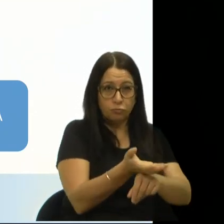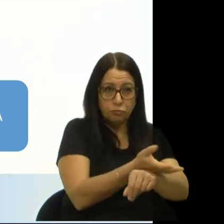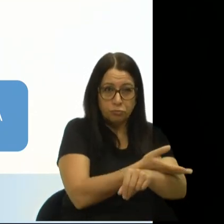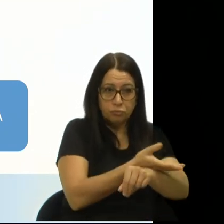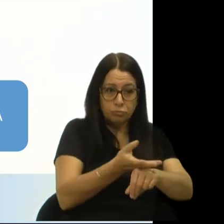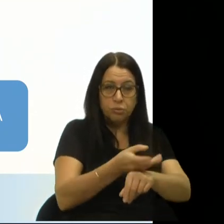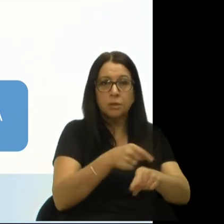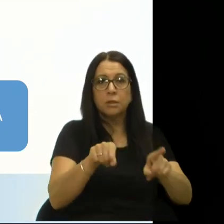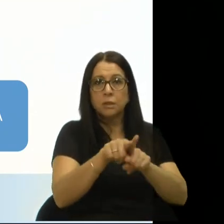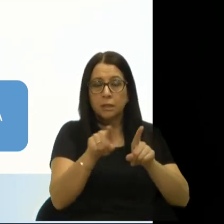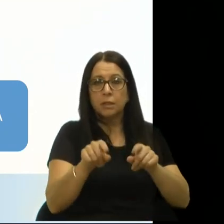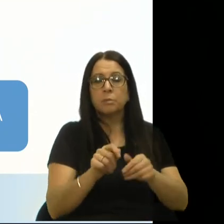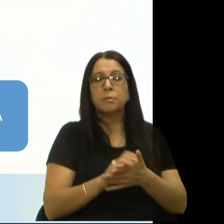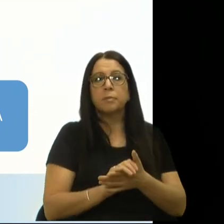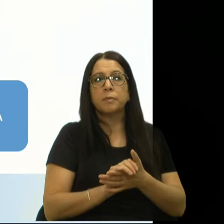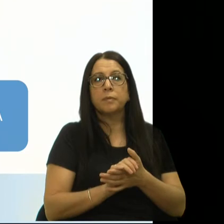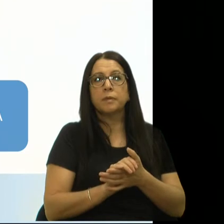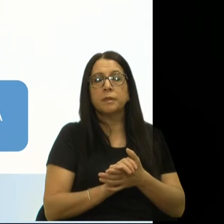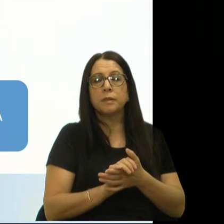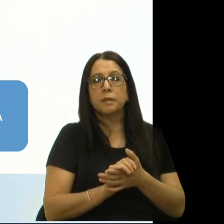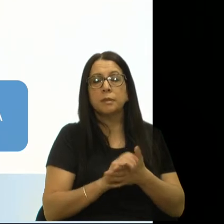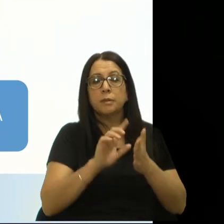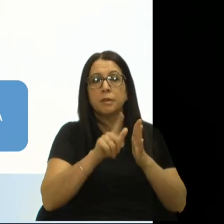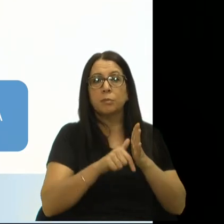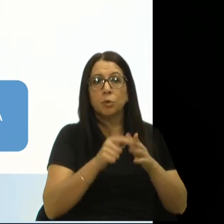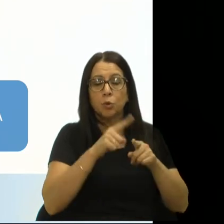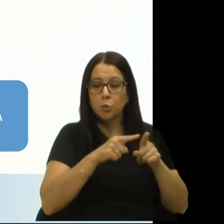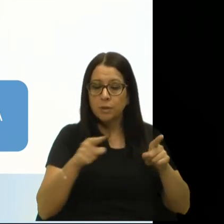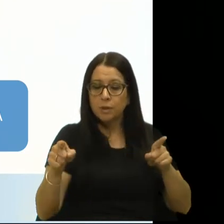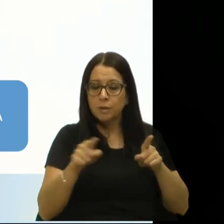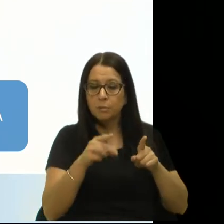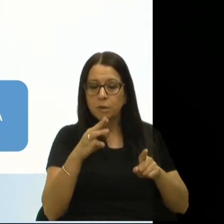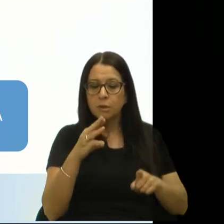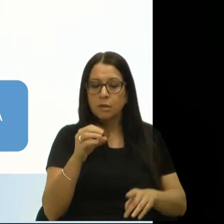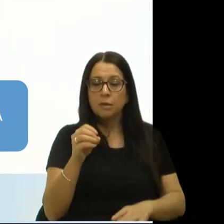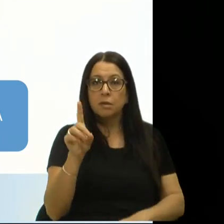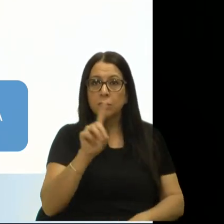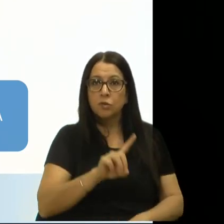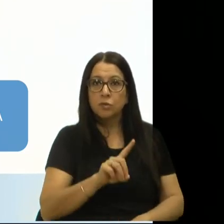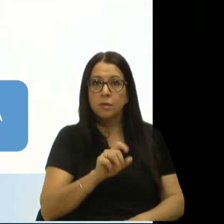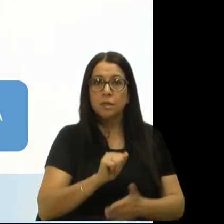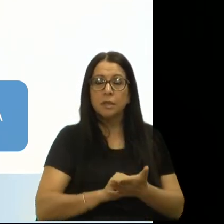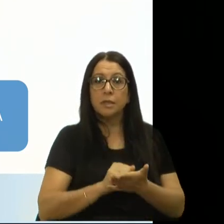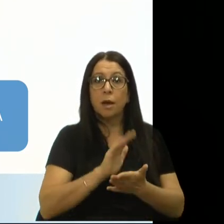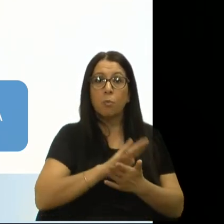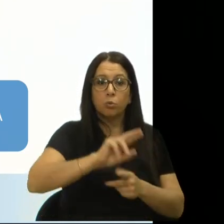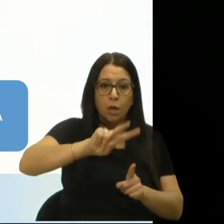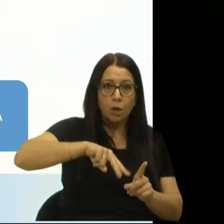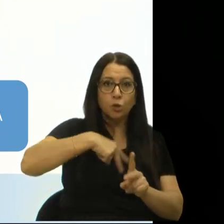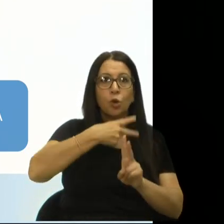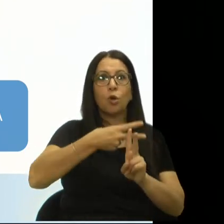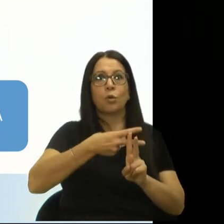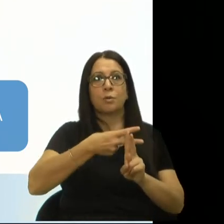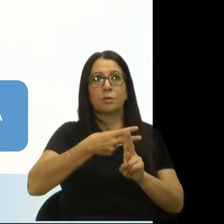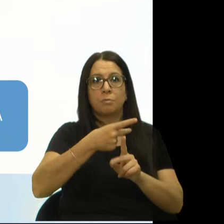ele vai ter, né, depois desse prazo de 30 dias, a multa dobra para